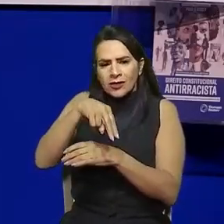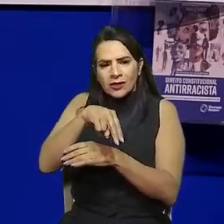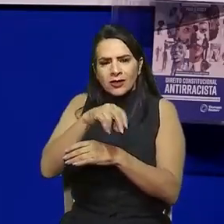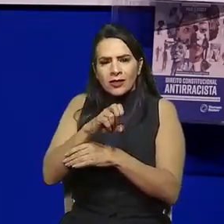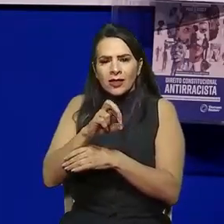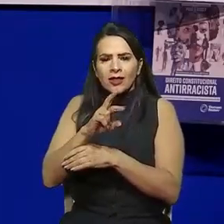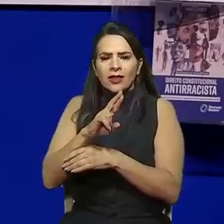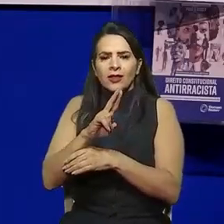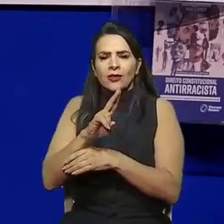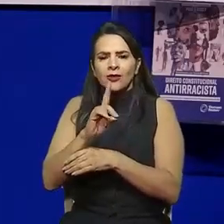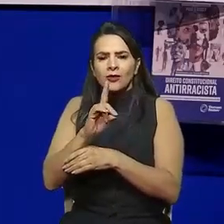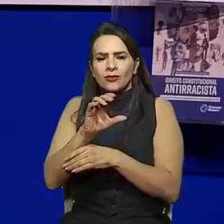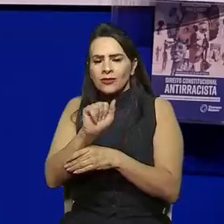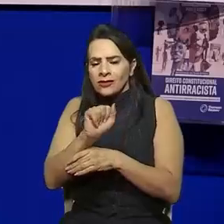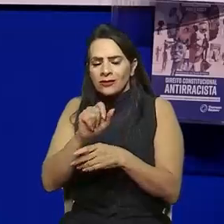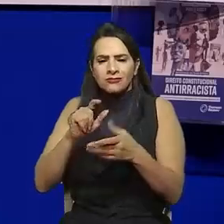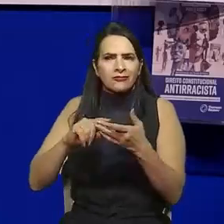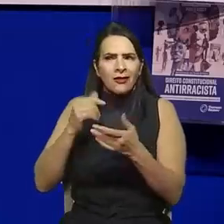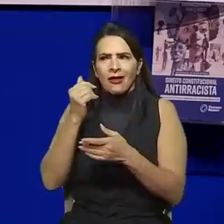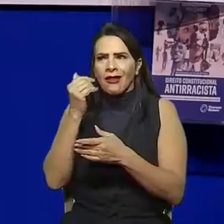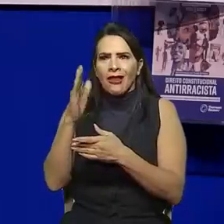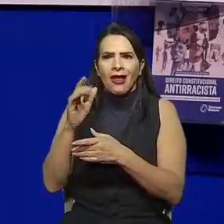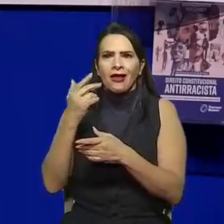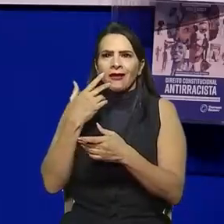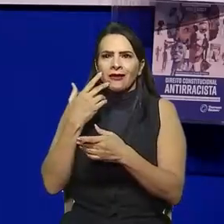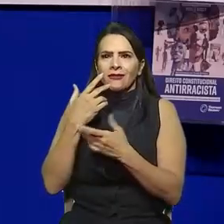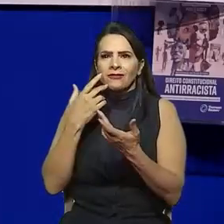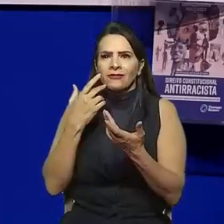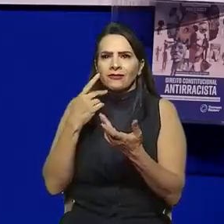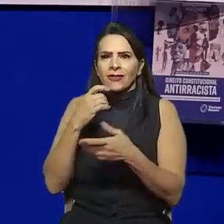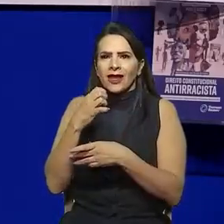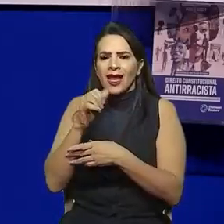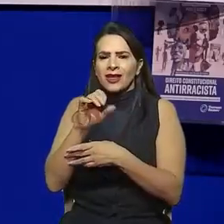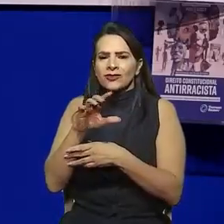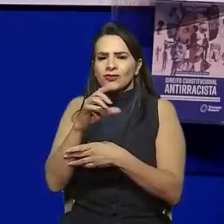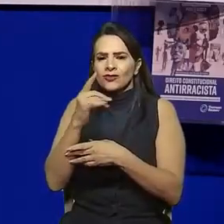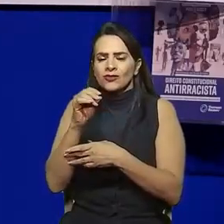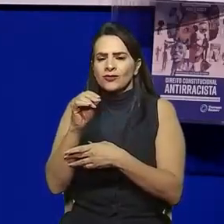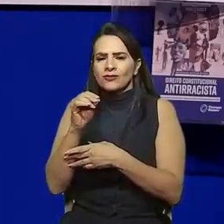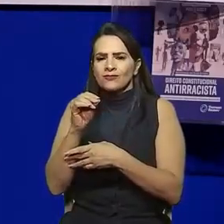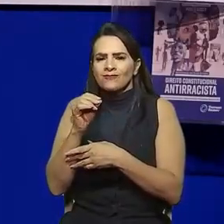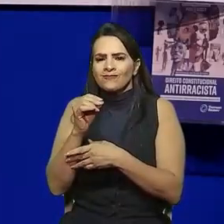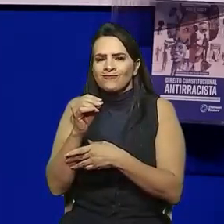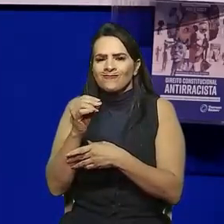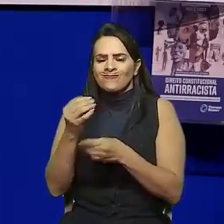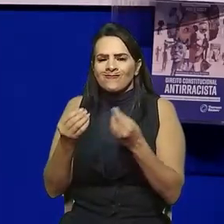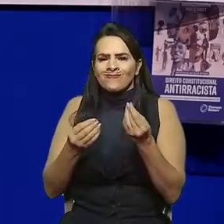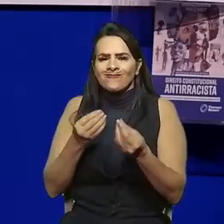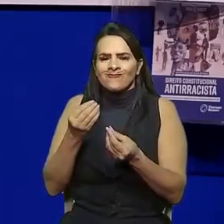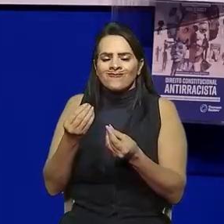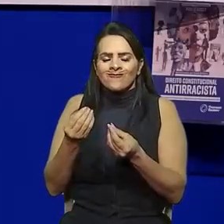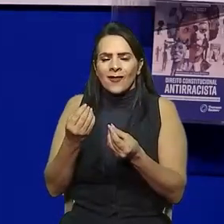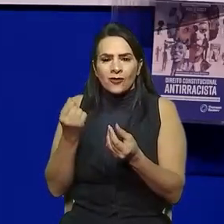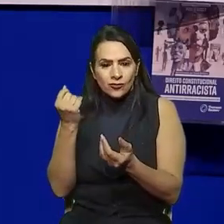de, sei lá, de Picasso, e tal. E um dia